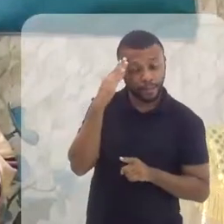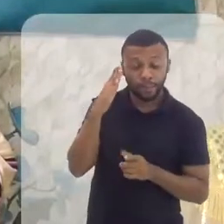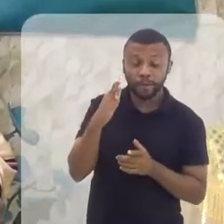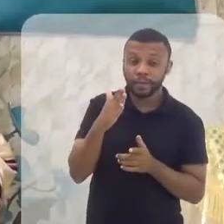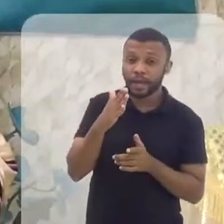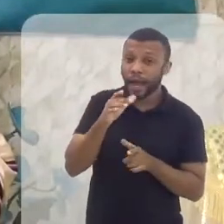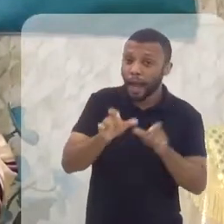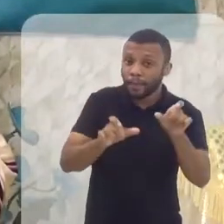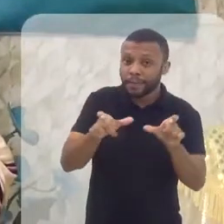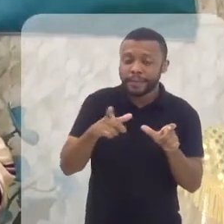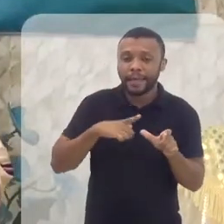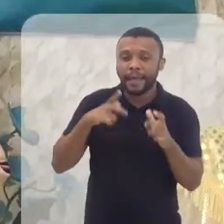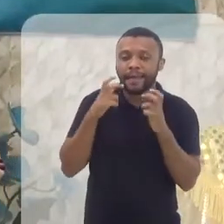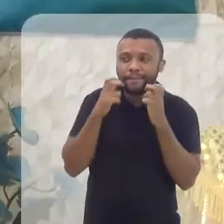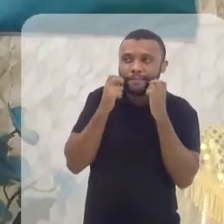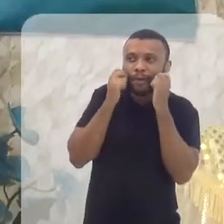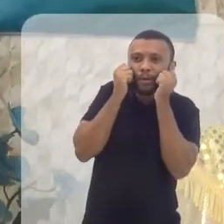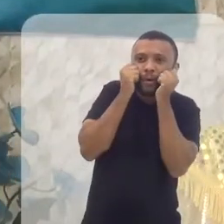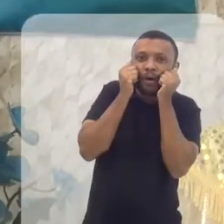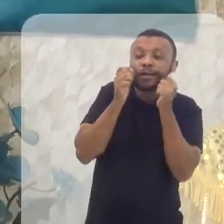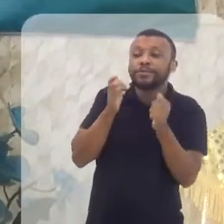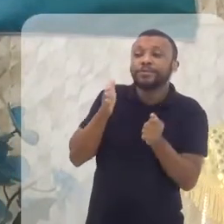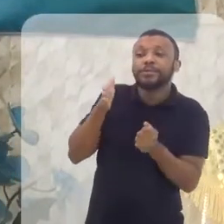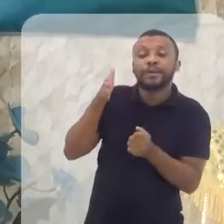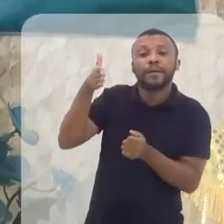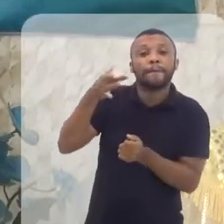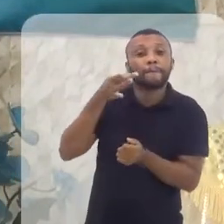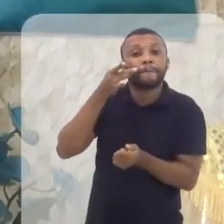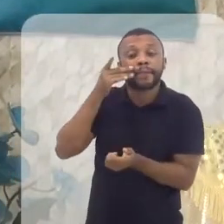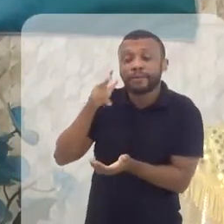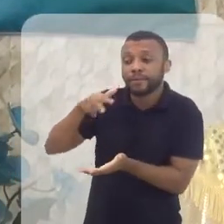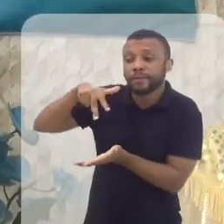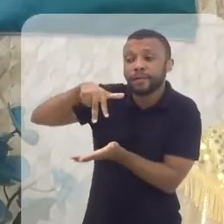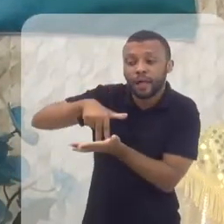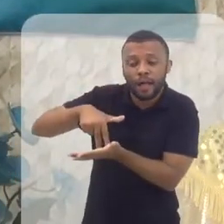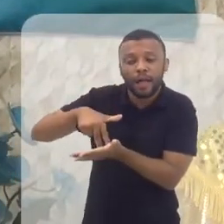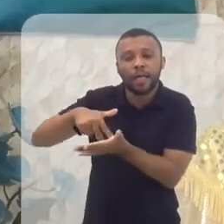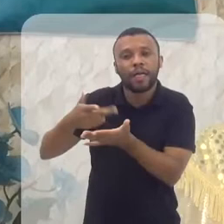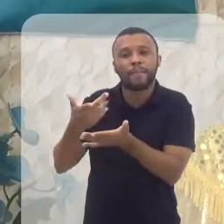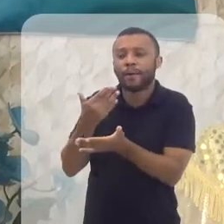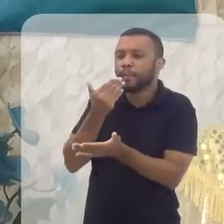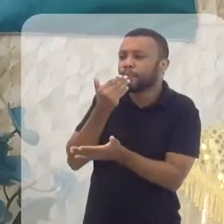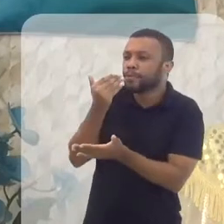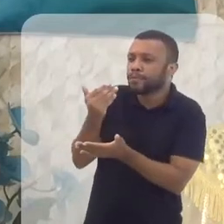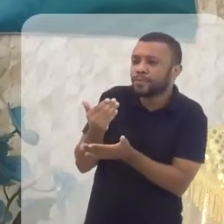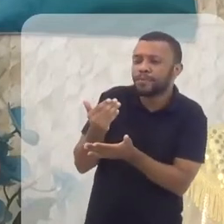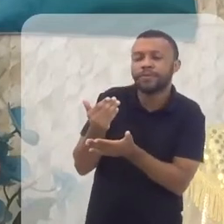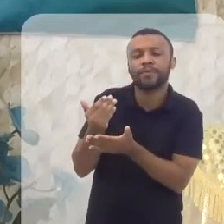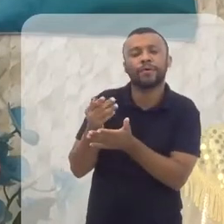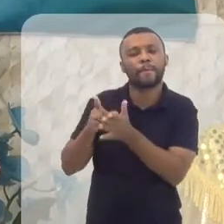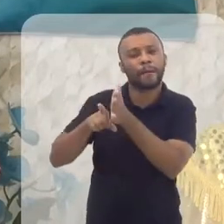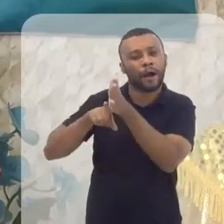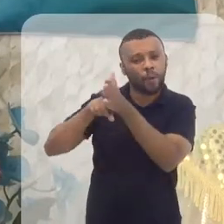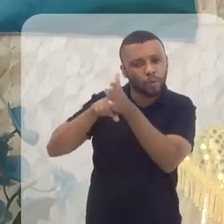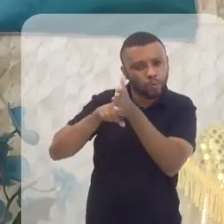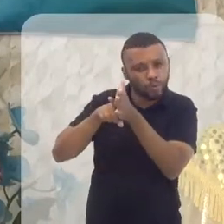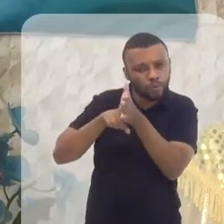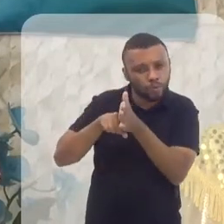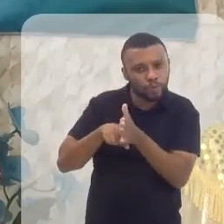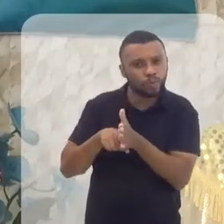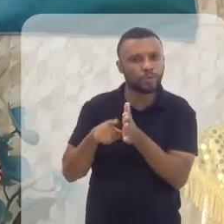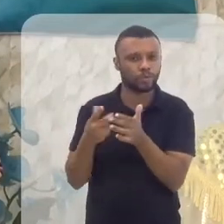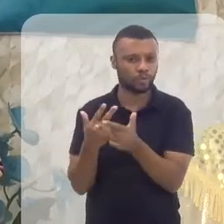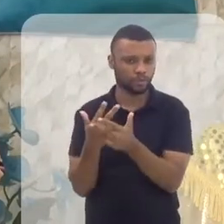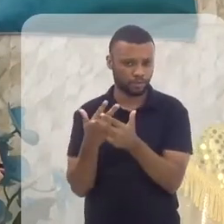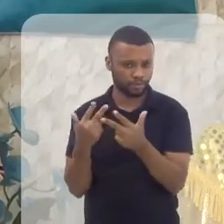gente sabe que as pessoas muitas vezes têm vergonha de ir até o local para fazer uma